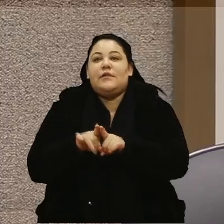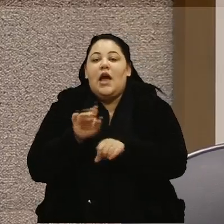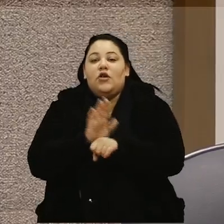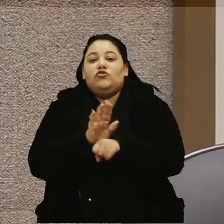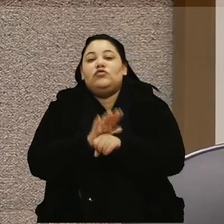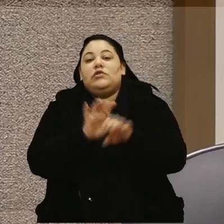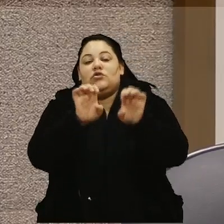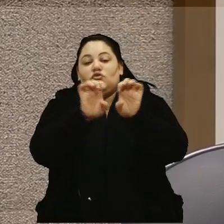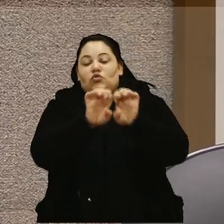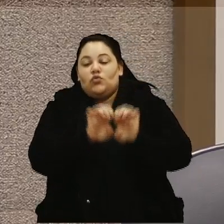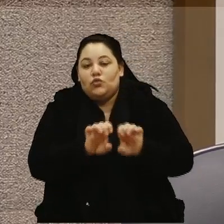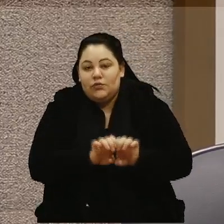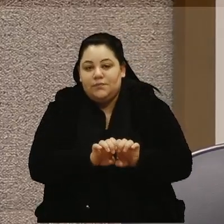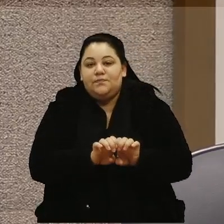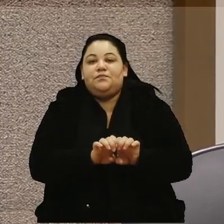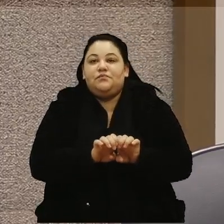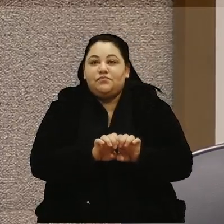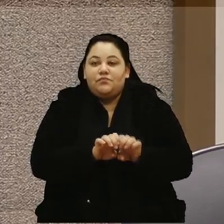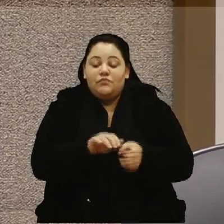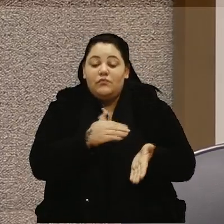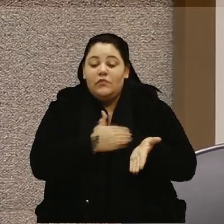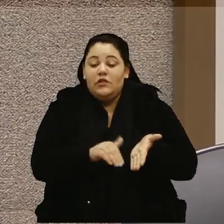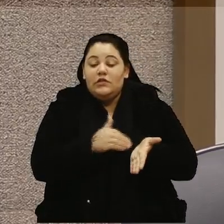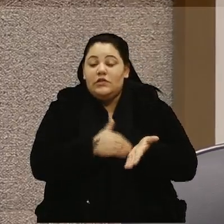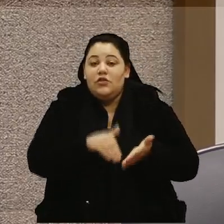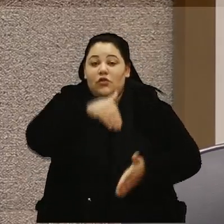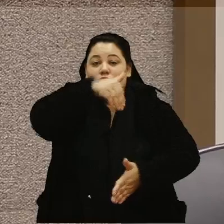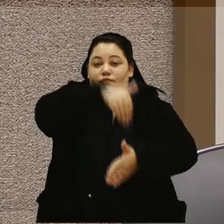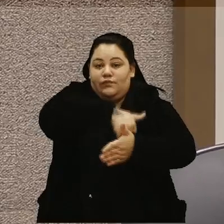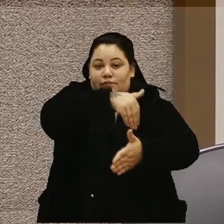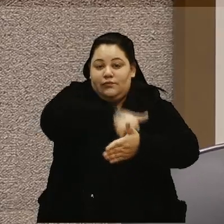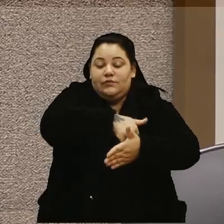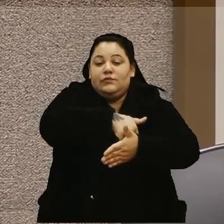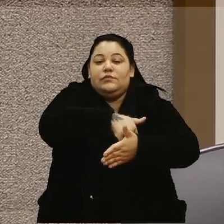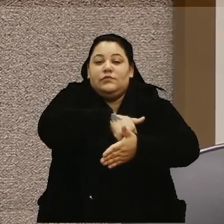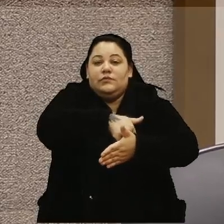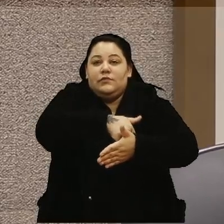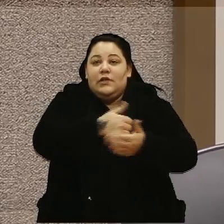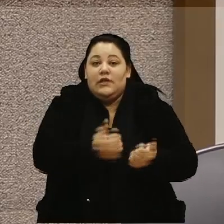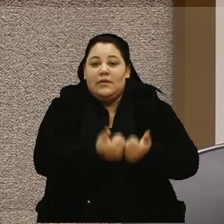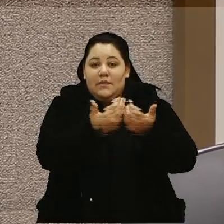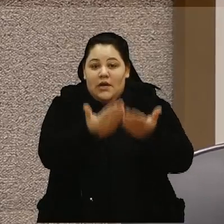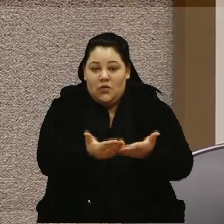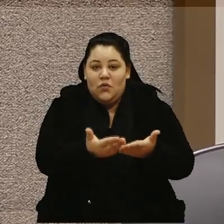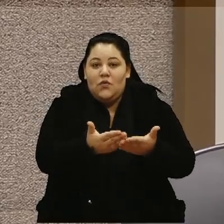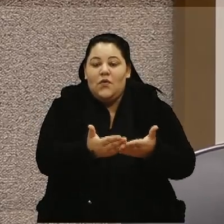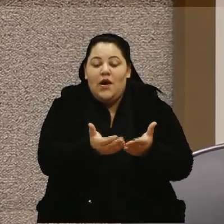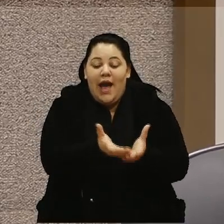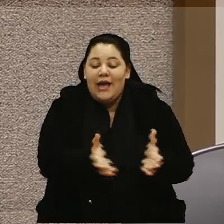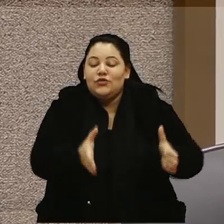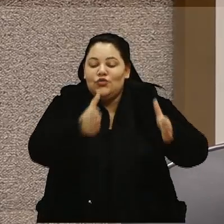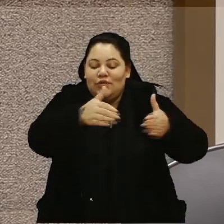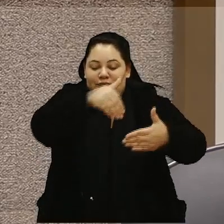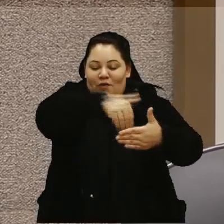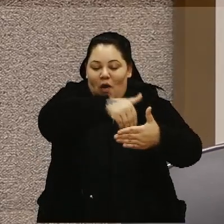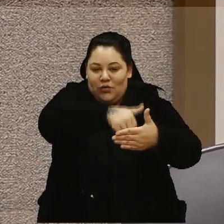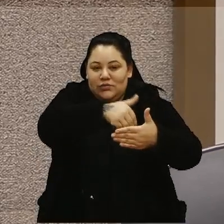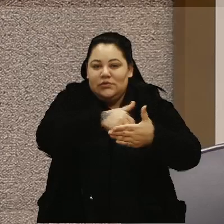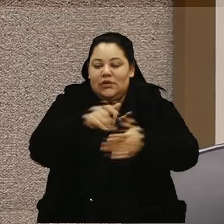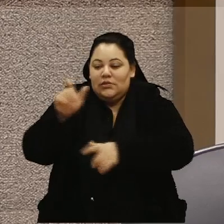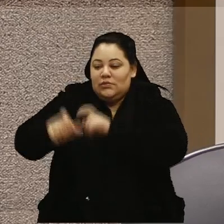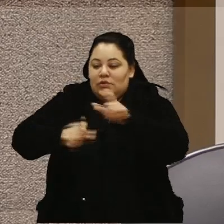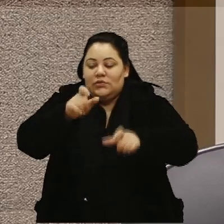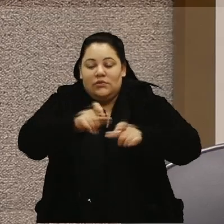o cartório eleitoral, pela cedência das urnas, aos vários os companheiros que se dedicaram à Comissão